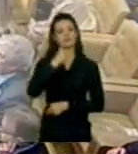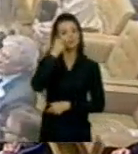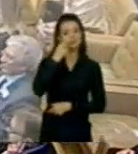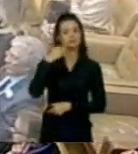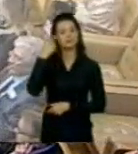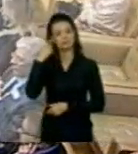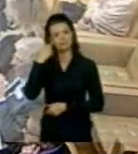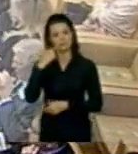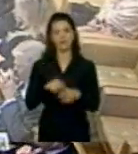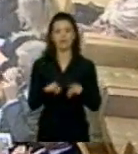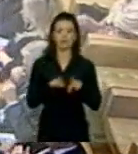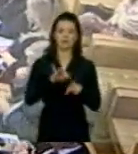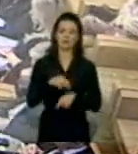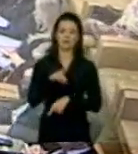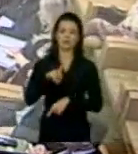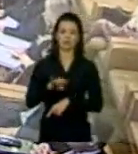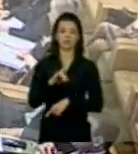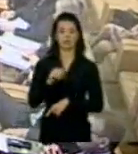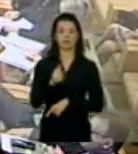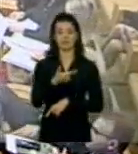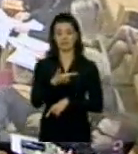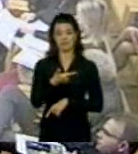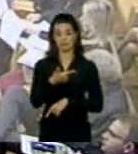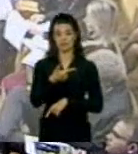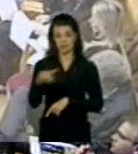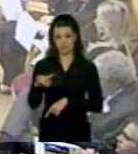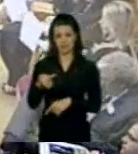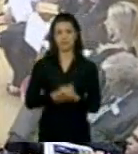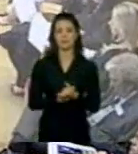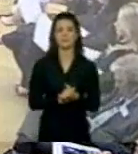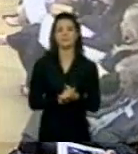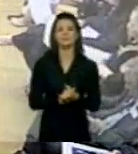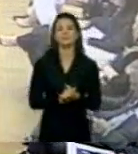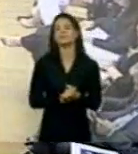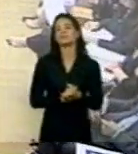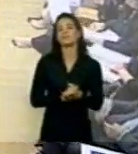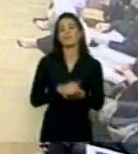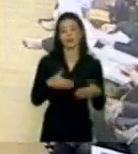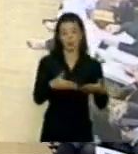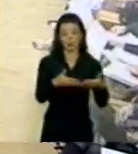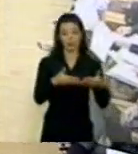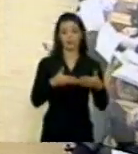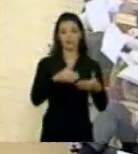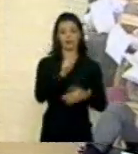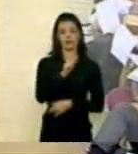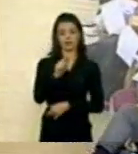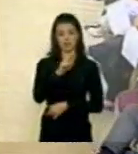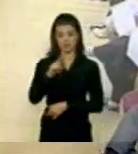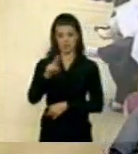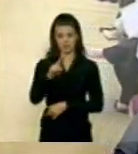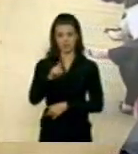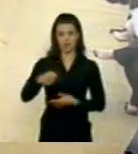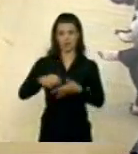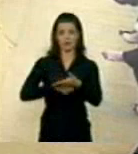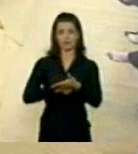Também naquele junho, já em 27, a Advocacia-Geral da União, por meio da petição que aqui indico o número, em petição